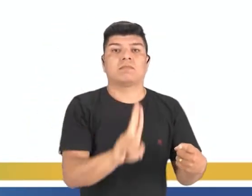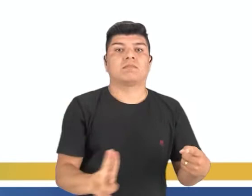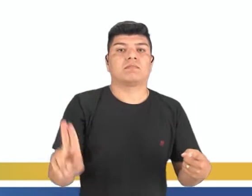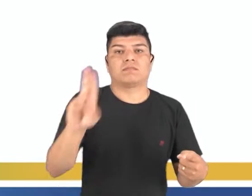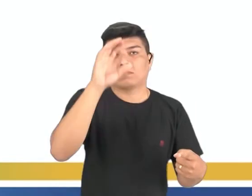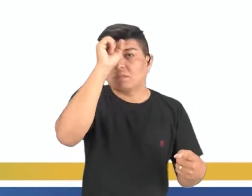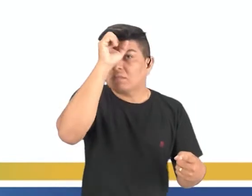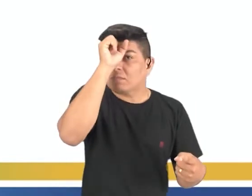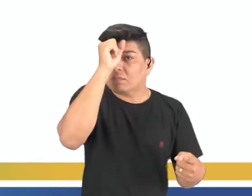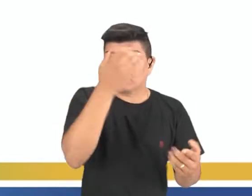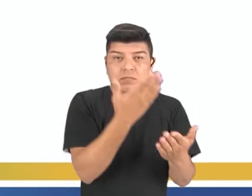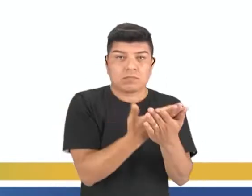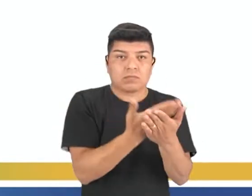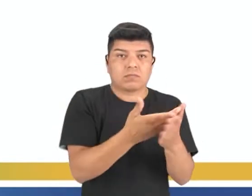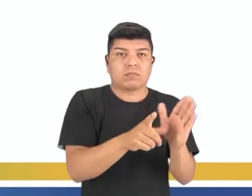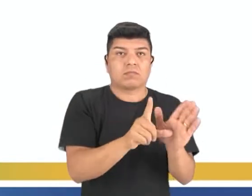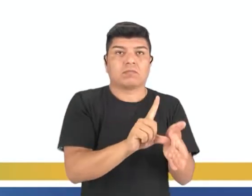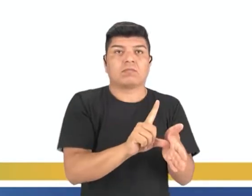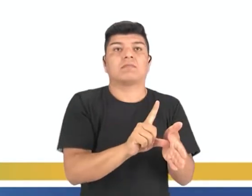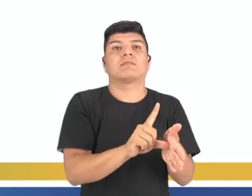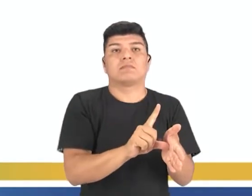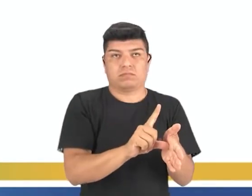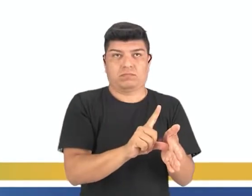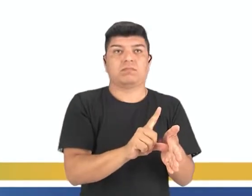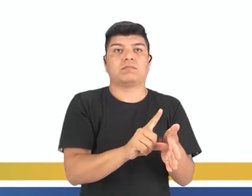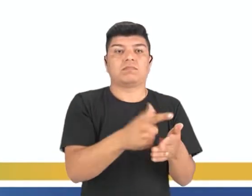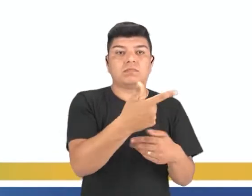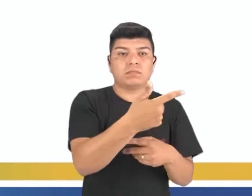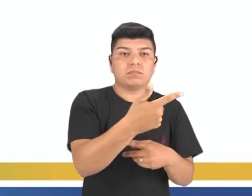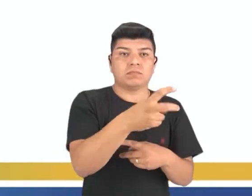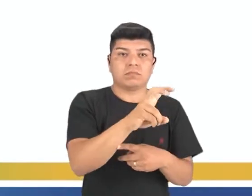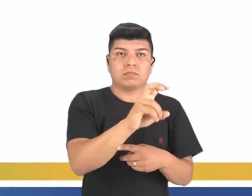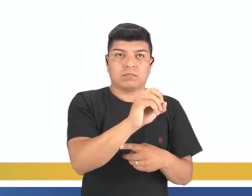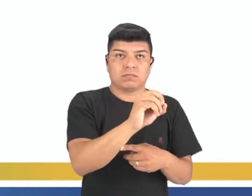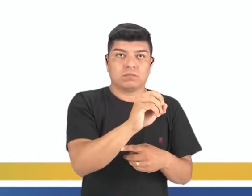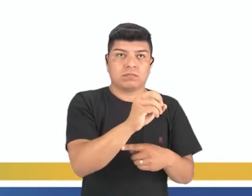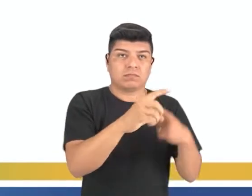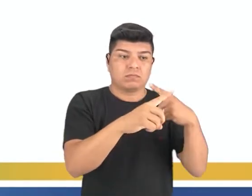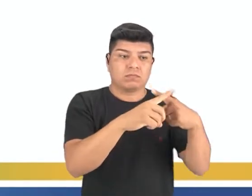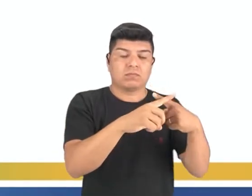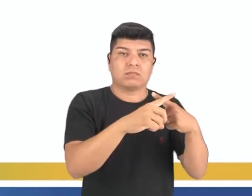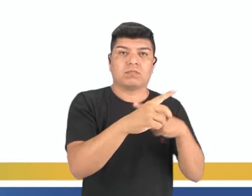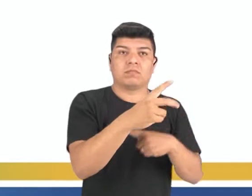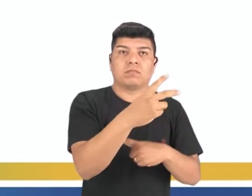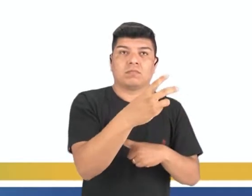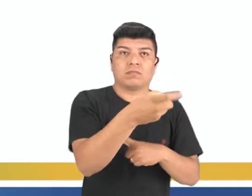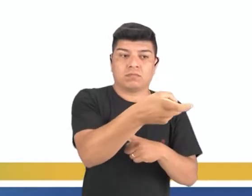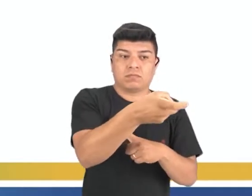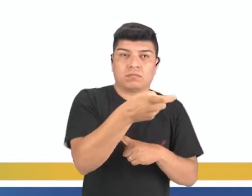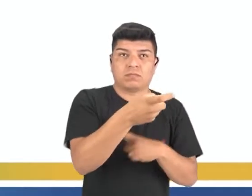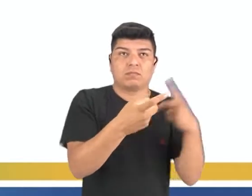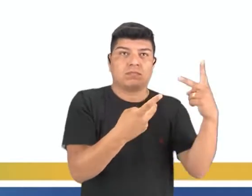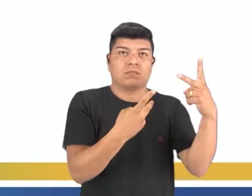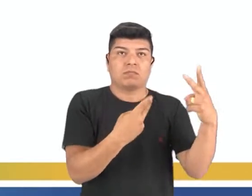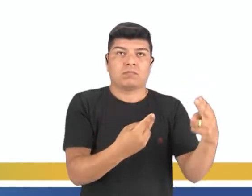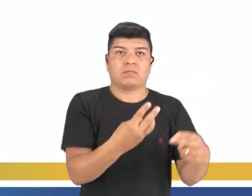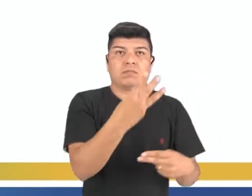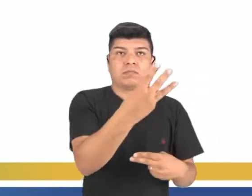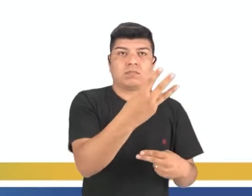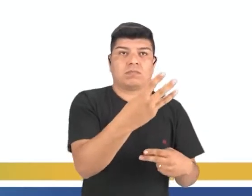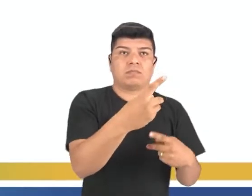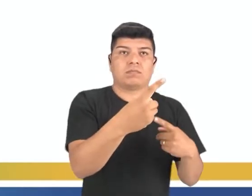nós aprendemos na nossa aula anterior. Então, 250 vezes x vai ser igual a